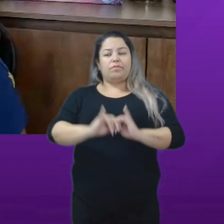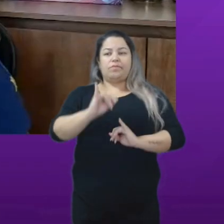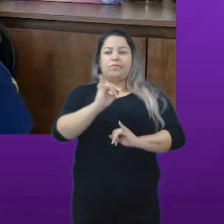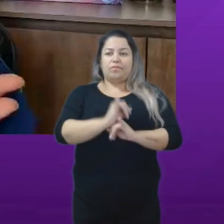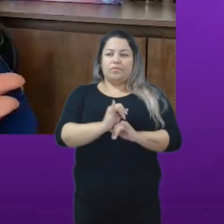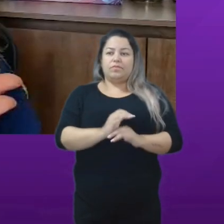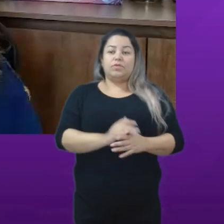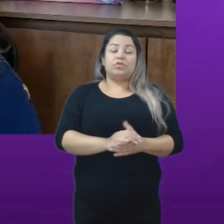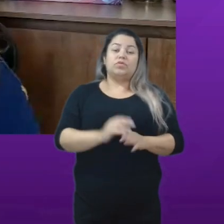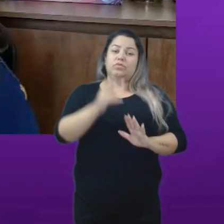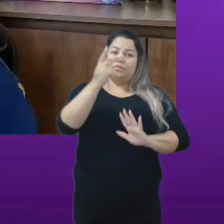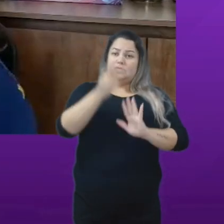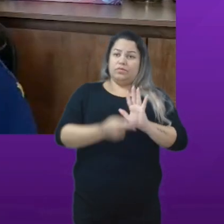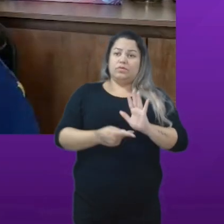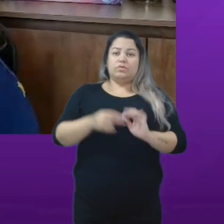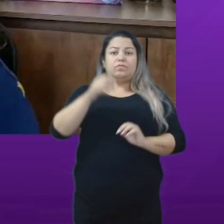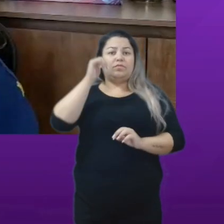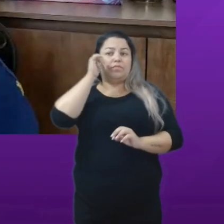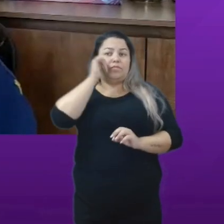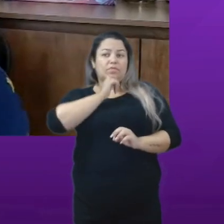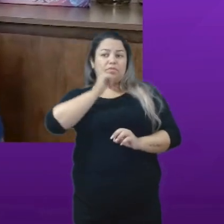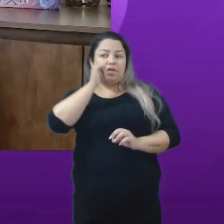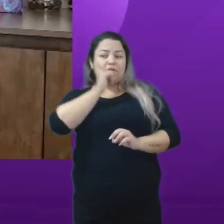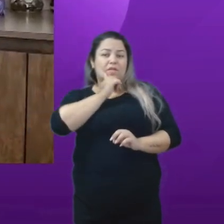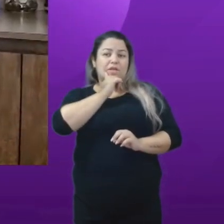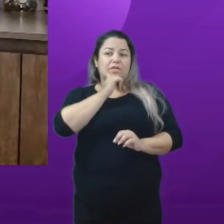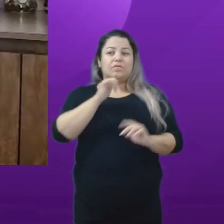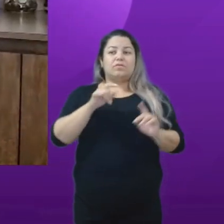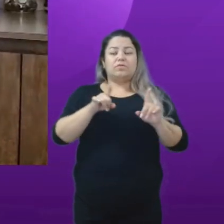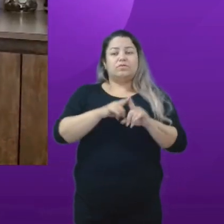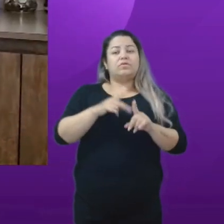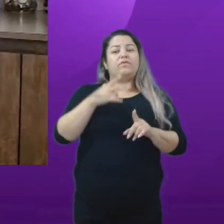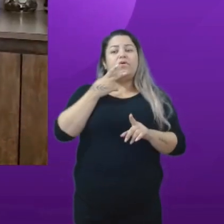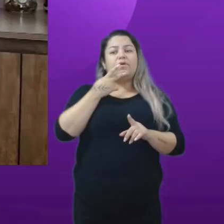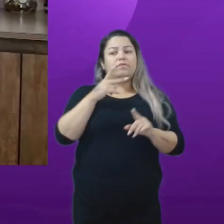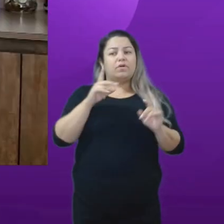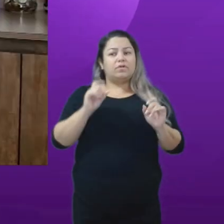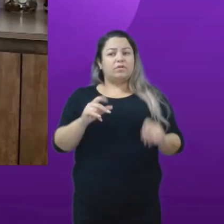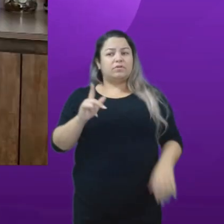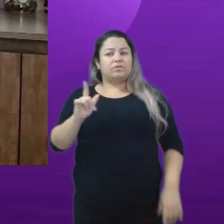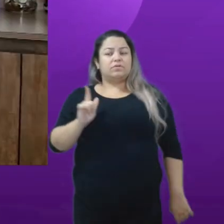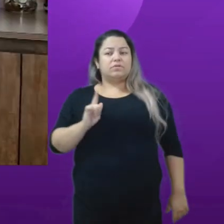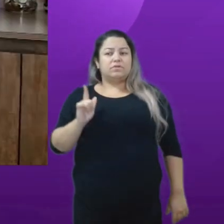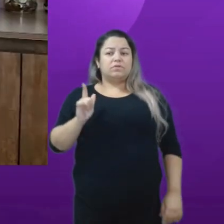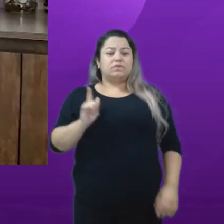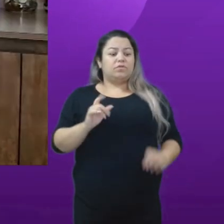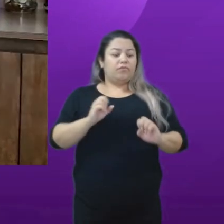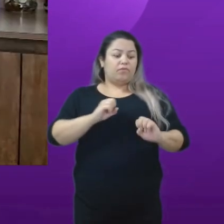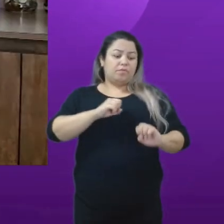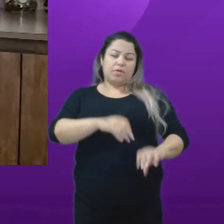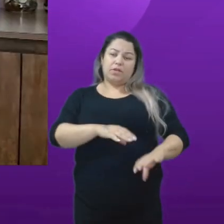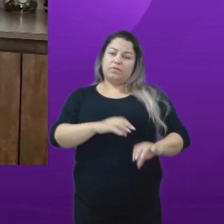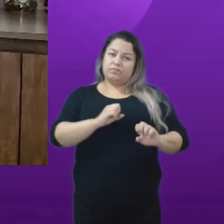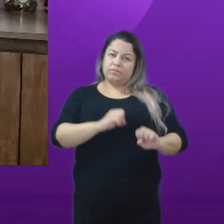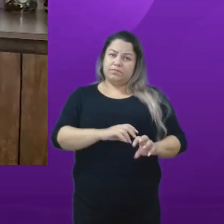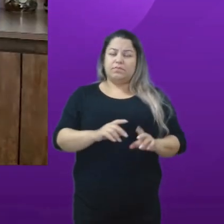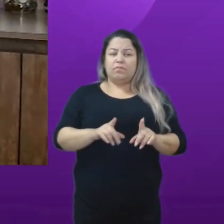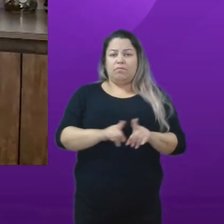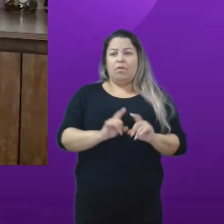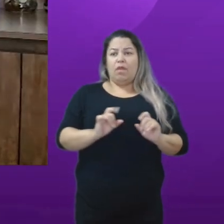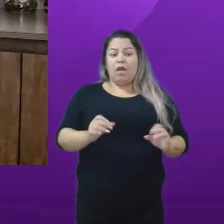No projeto Mulheres de Rede, que a gente está agora pelo Lab Hack, a gente tem formado mulheres, né, a entender